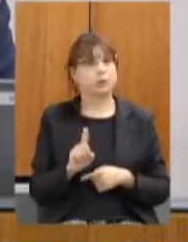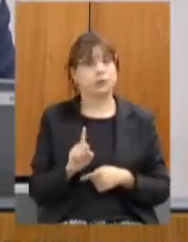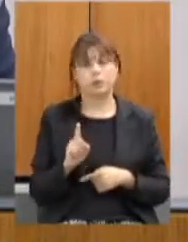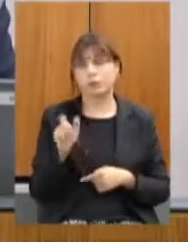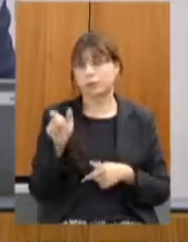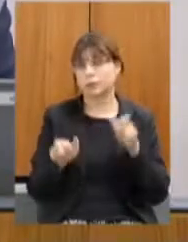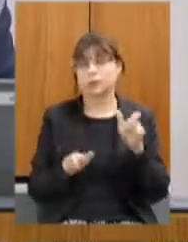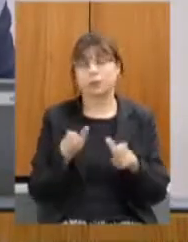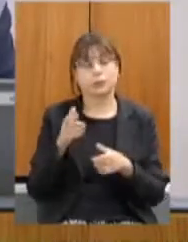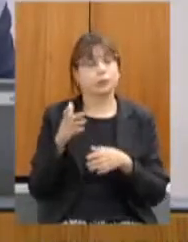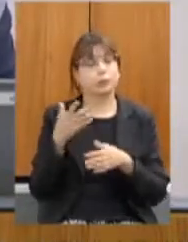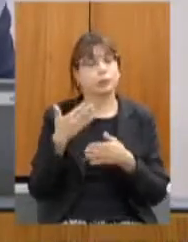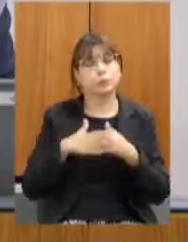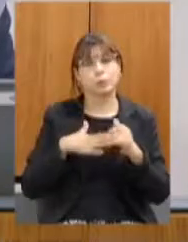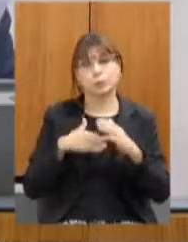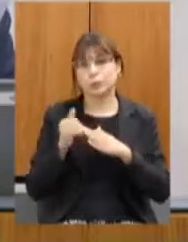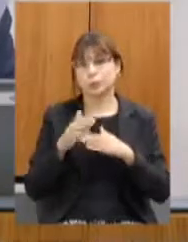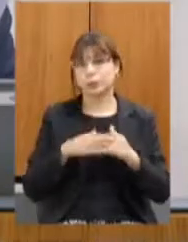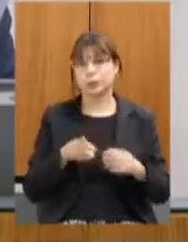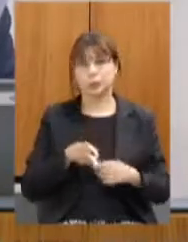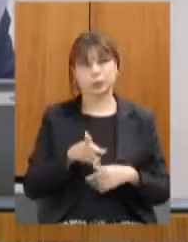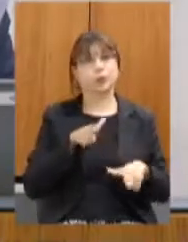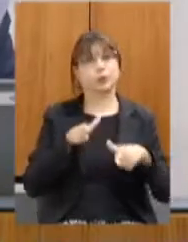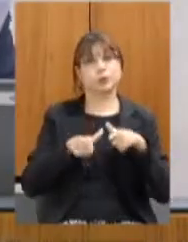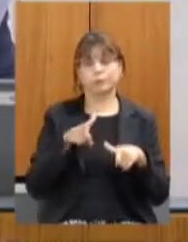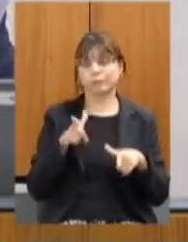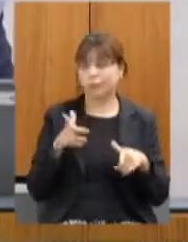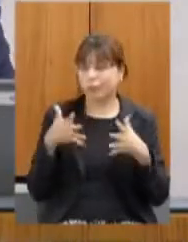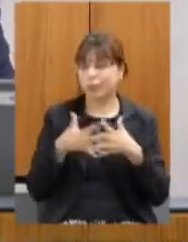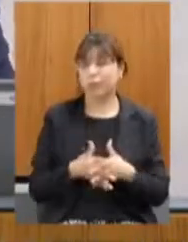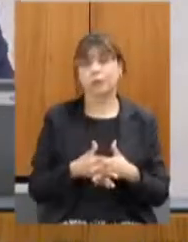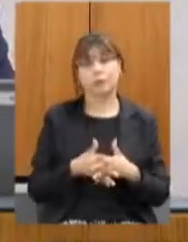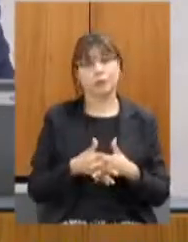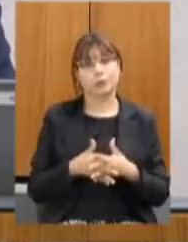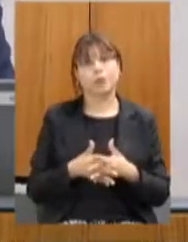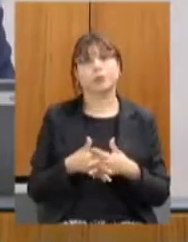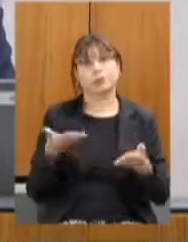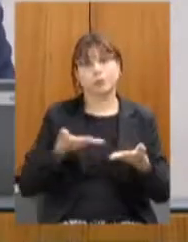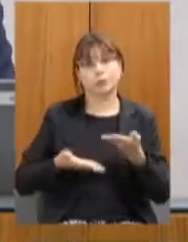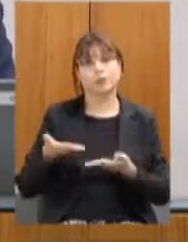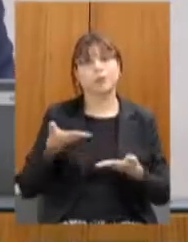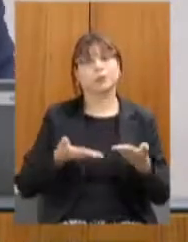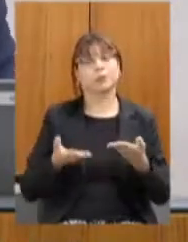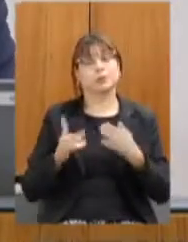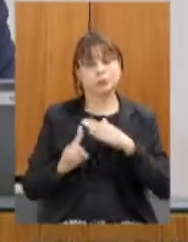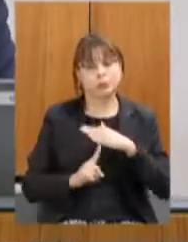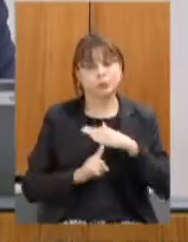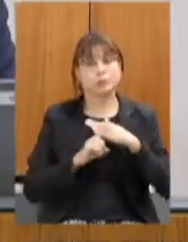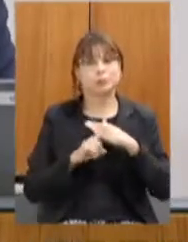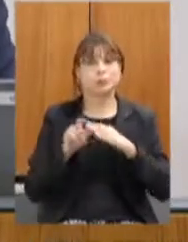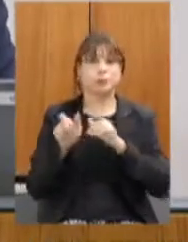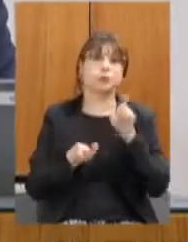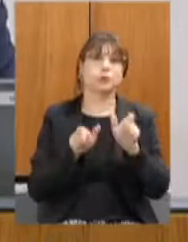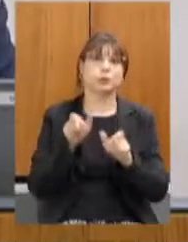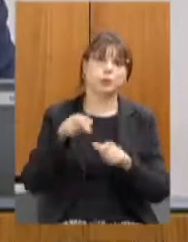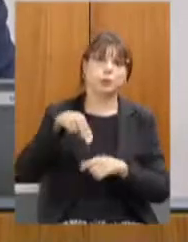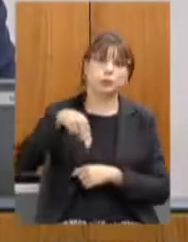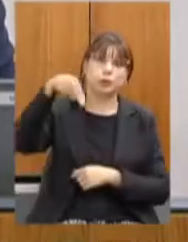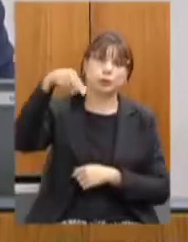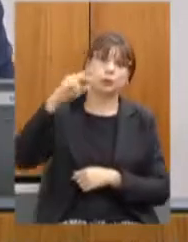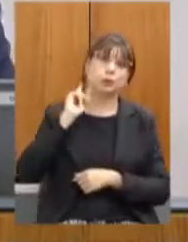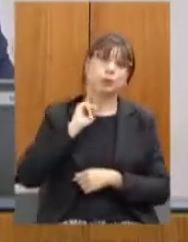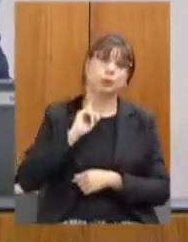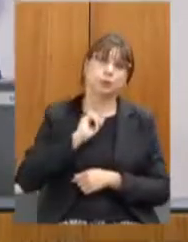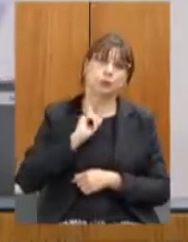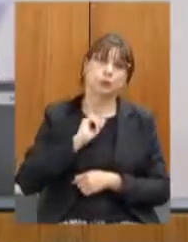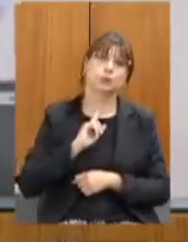O que irá impedir a continuidade dos atendimentos ofertados à população norte-mineira sendo iminente